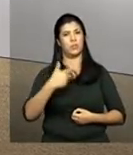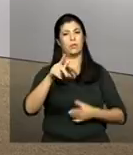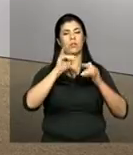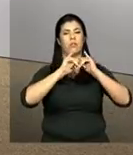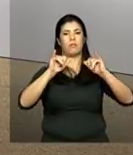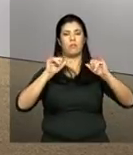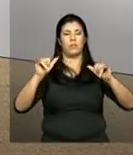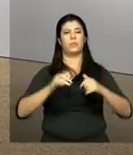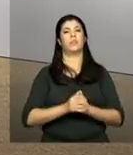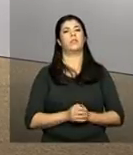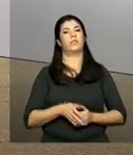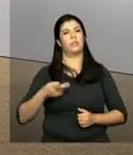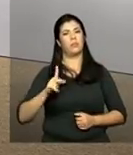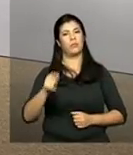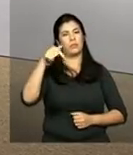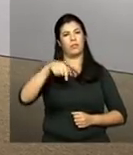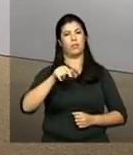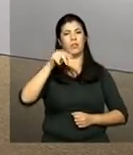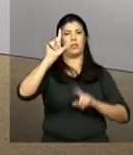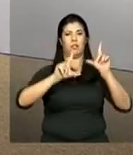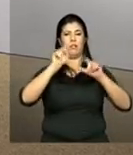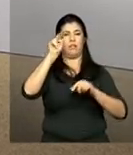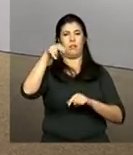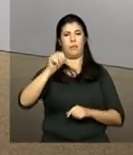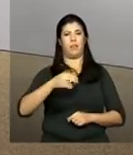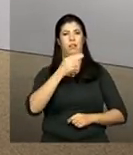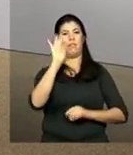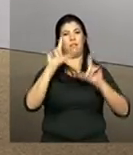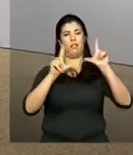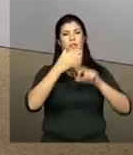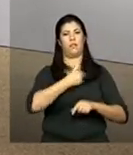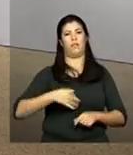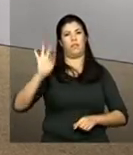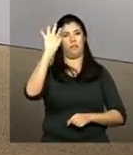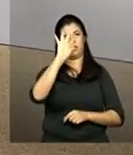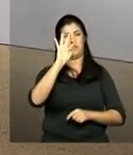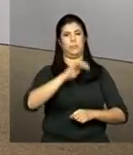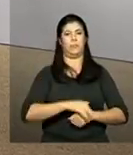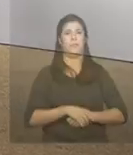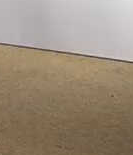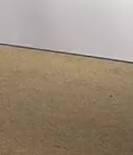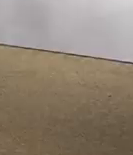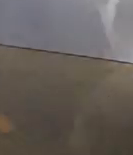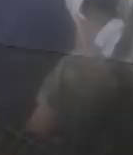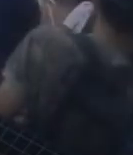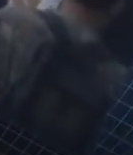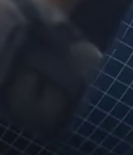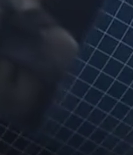outras informações. Continue com a gente aqui na NBR, a TV do Governo Federal.